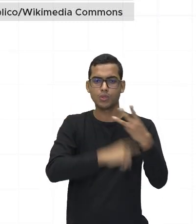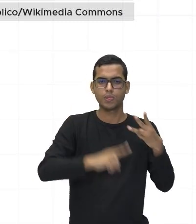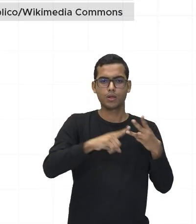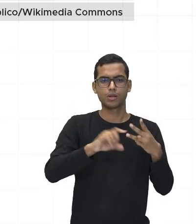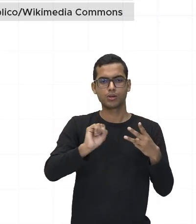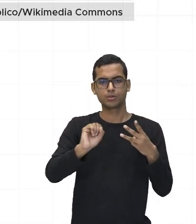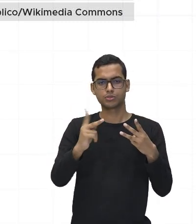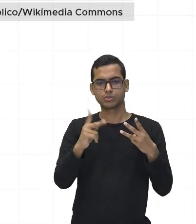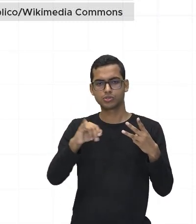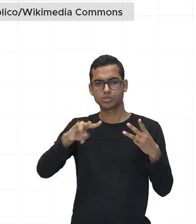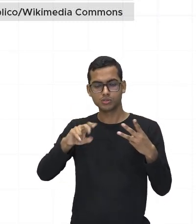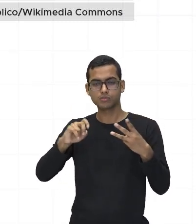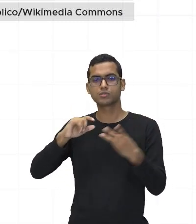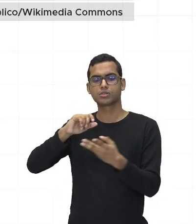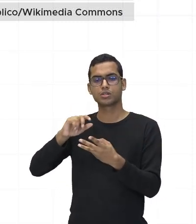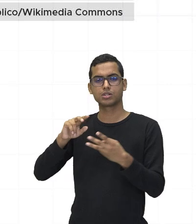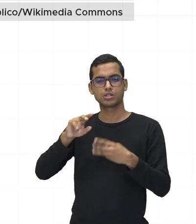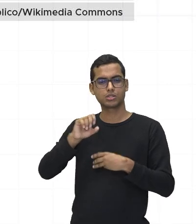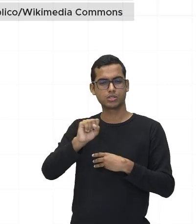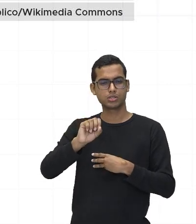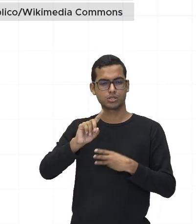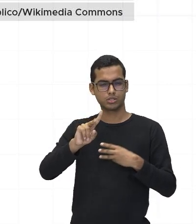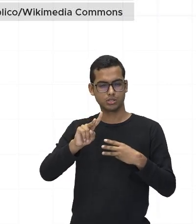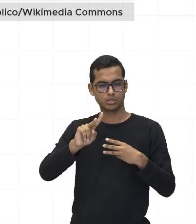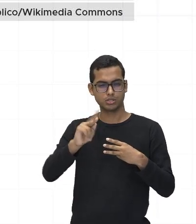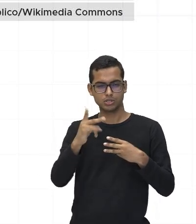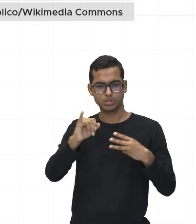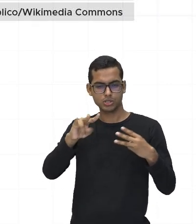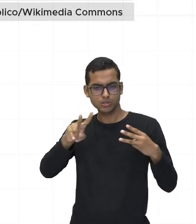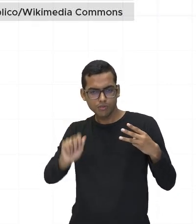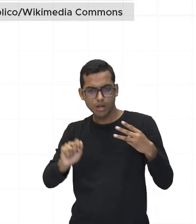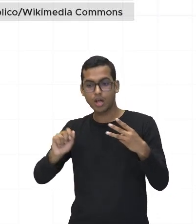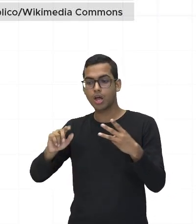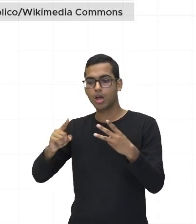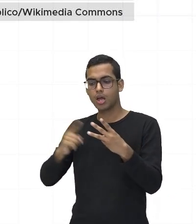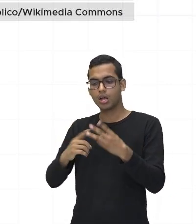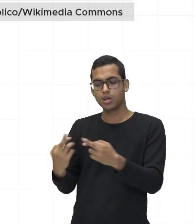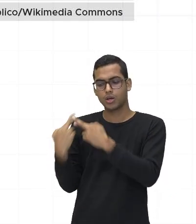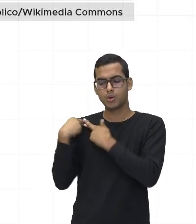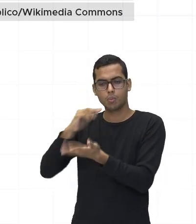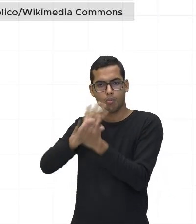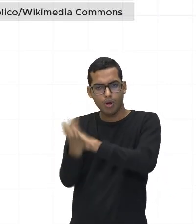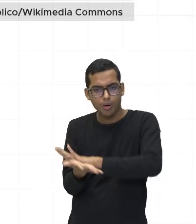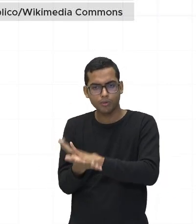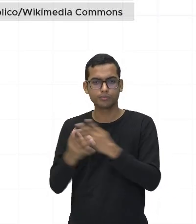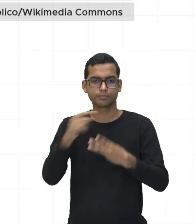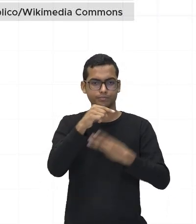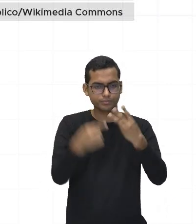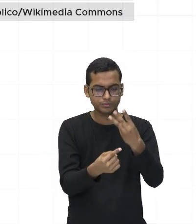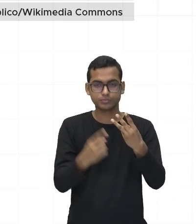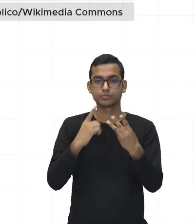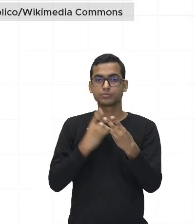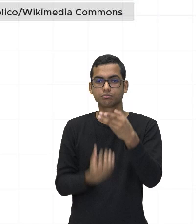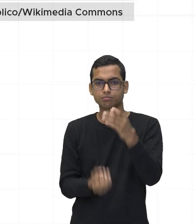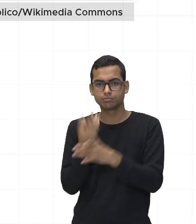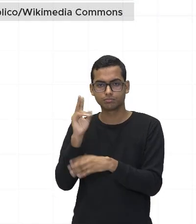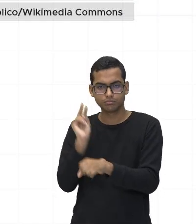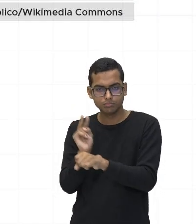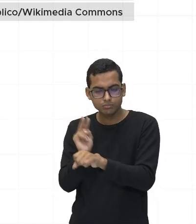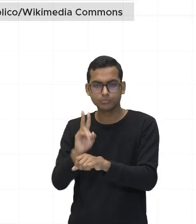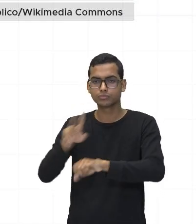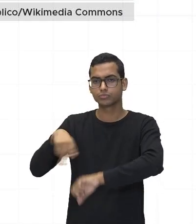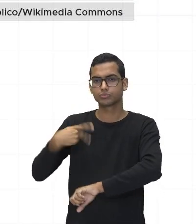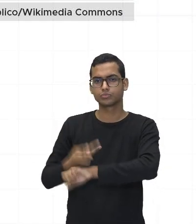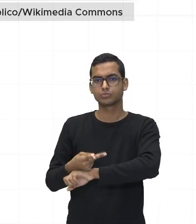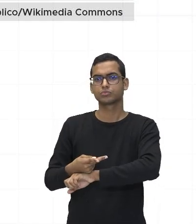destruidor. O hinduísmo acredita que a criação ela acontece, ela é mantida por um período, depois ela é